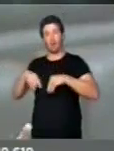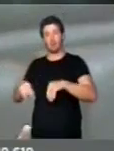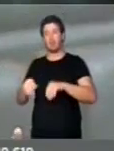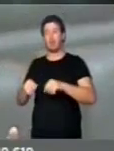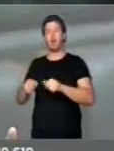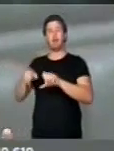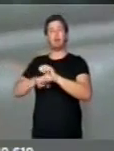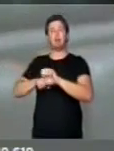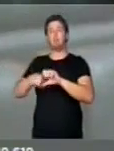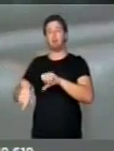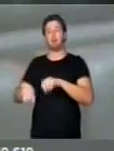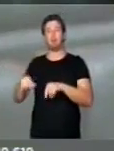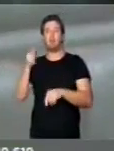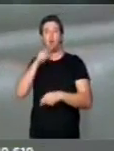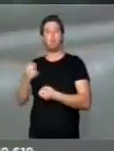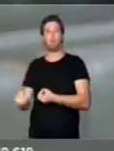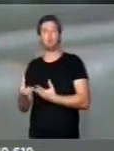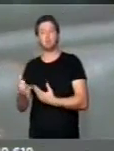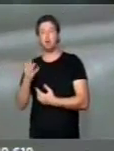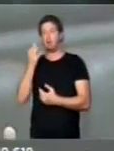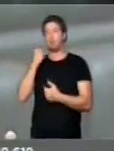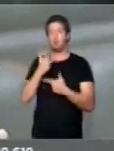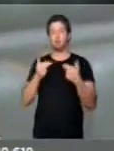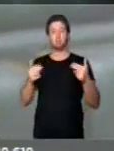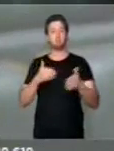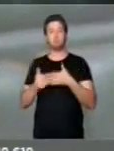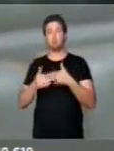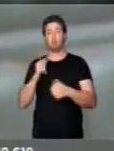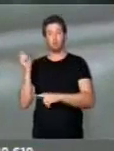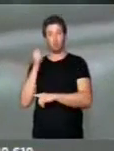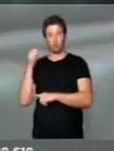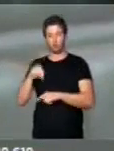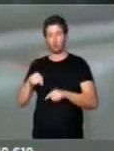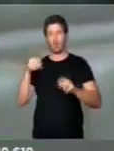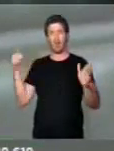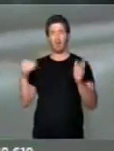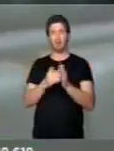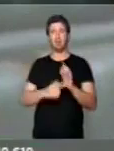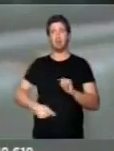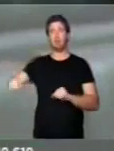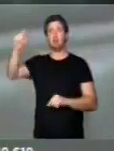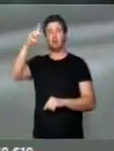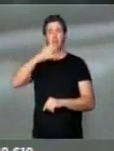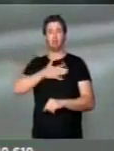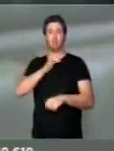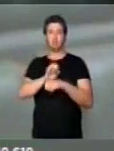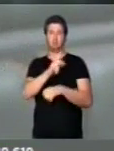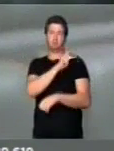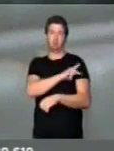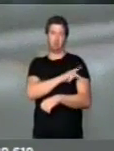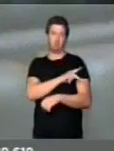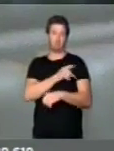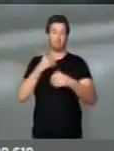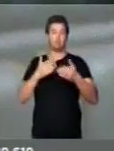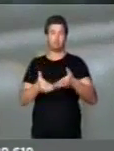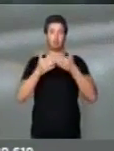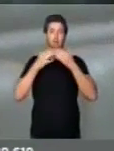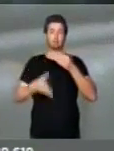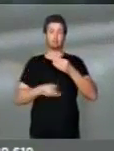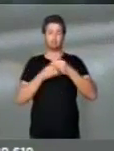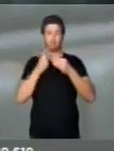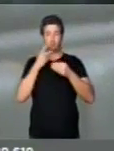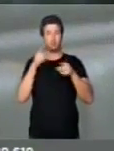no nosso Brasil, quer seja no Rio Grande, quer seja no meu Piauí. Mas, Heitor, também peço essa palavra